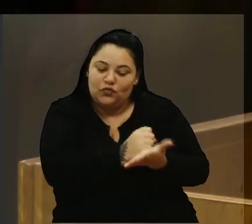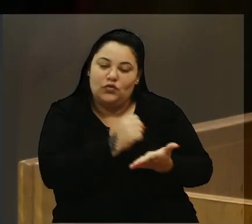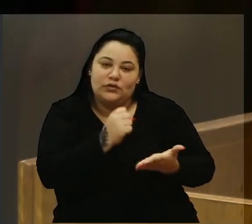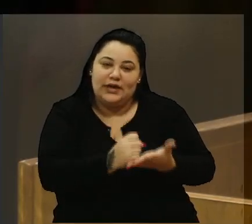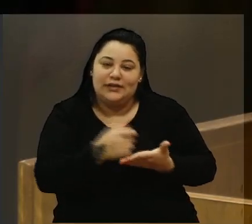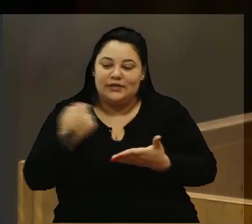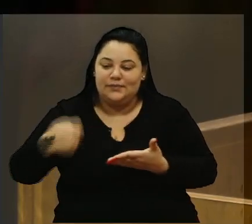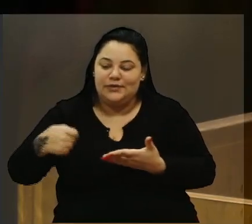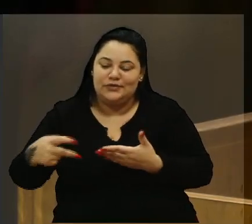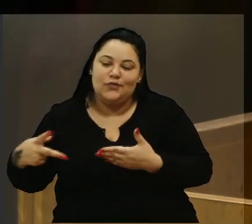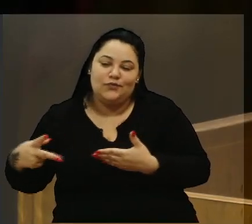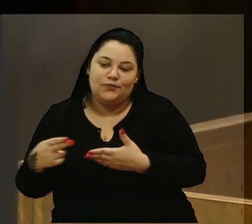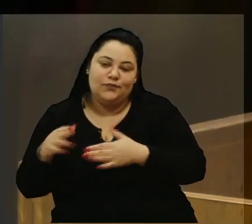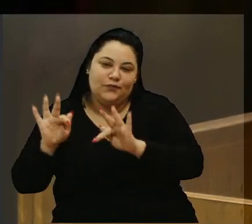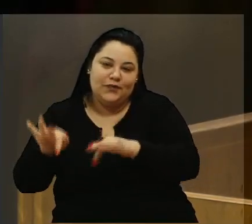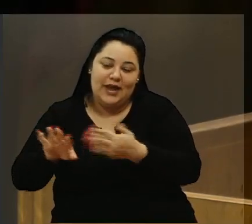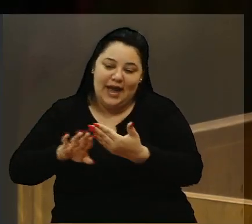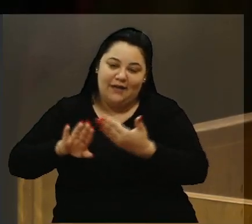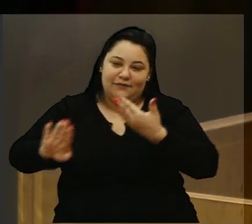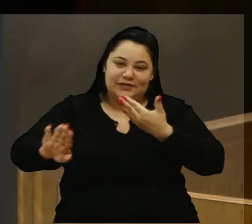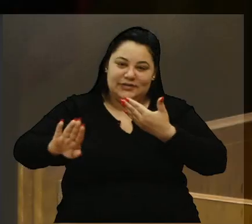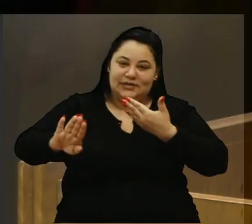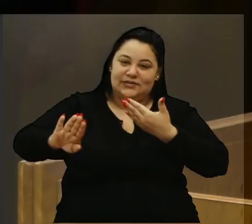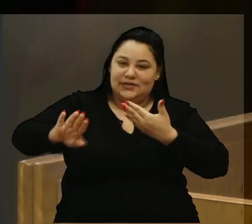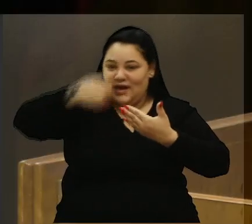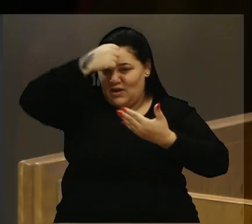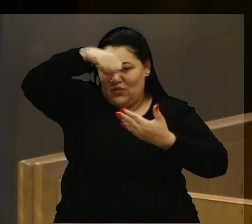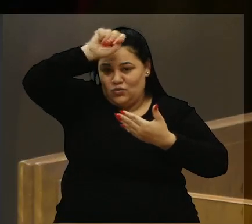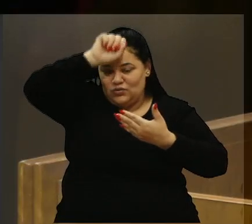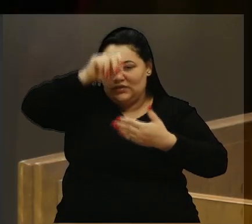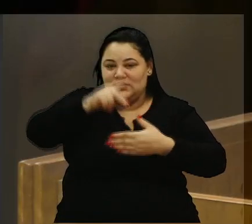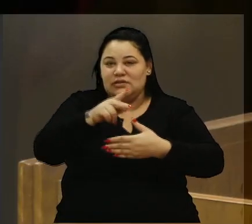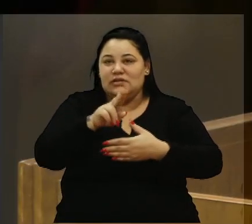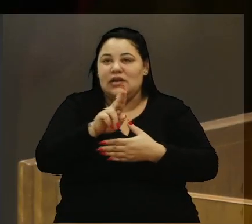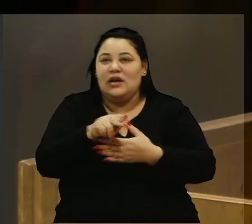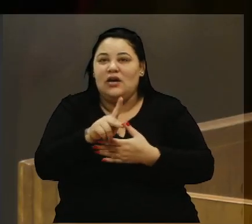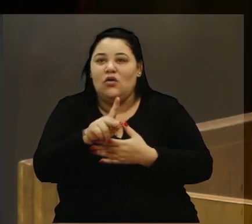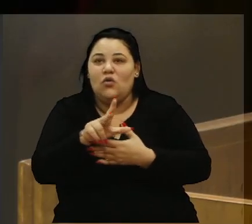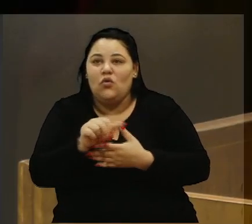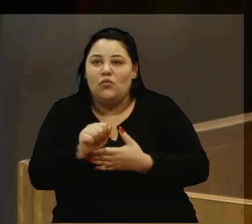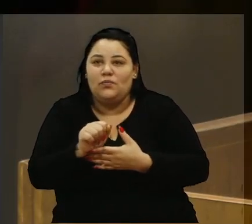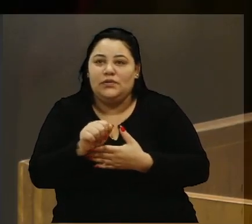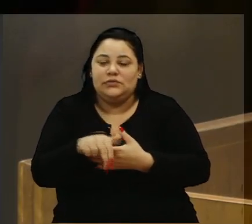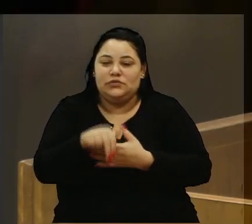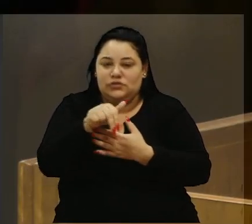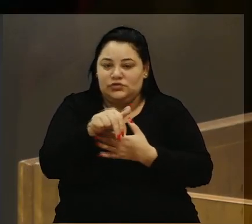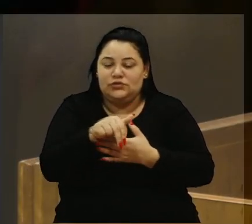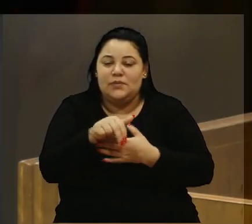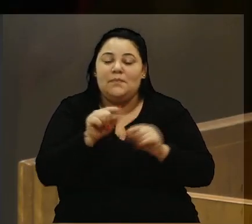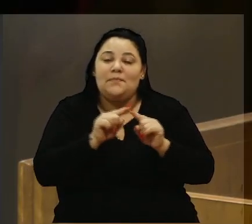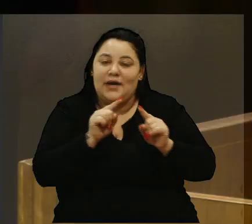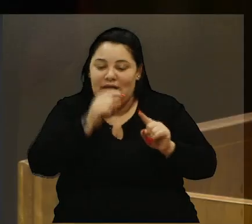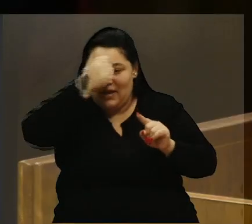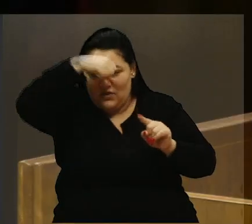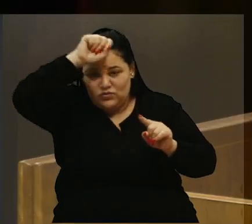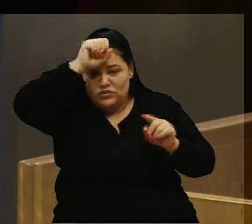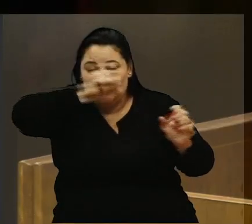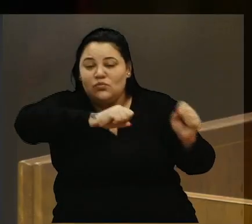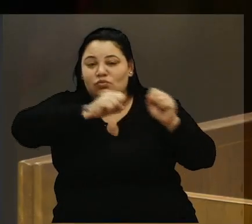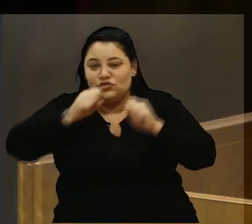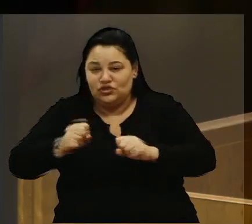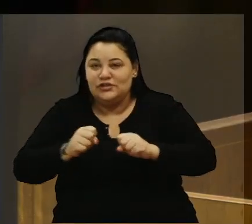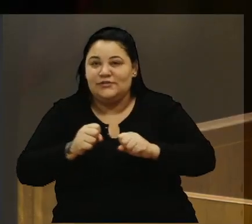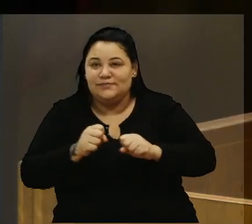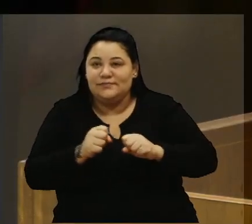que, lamentavelmente, afastar a UX lá da UPA Zona Norte, mas a UX poderia ter assumido, vereador Rafael, inclusive a